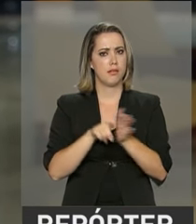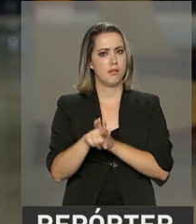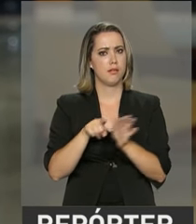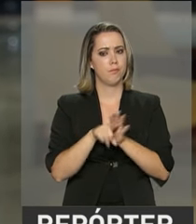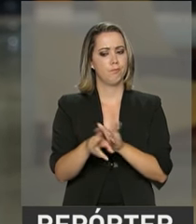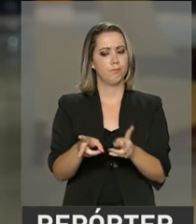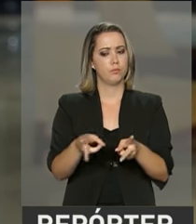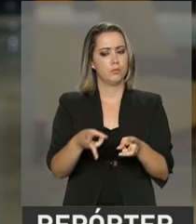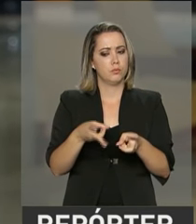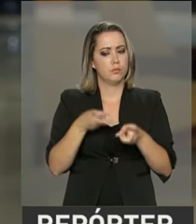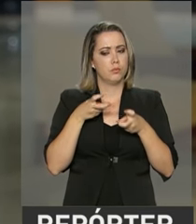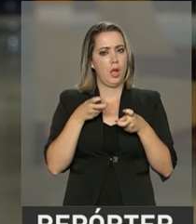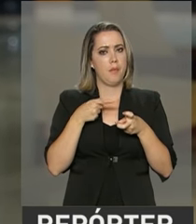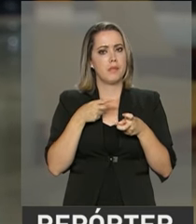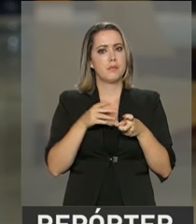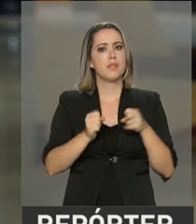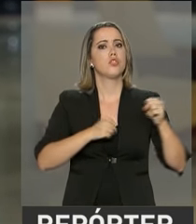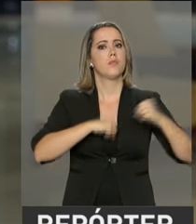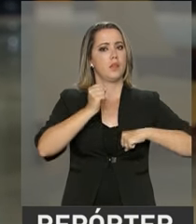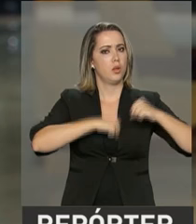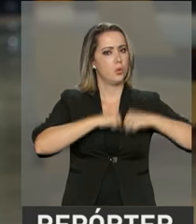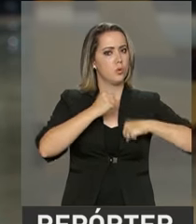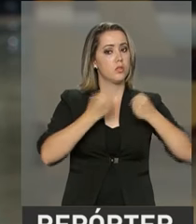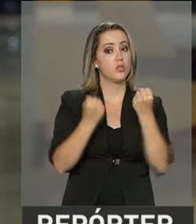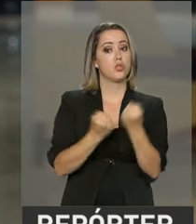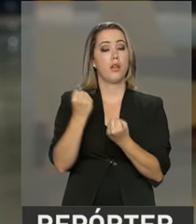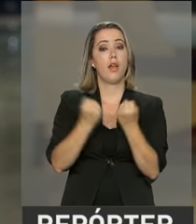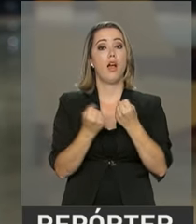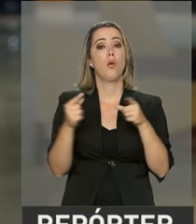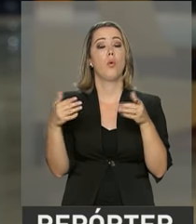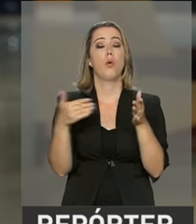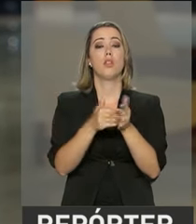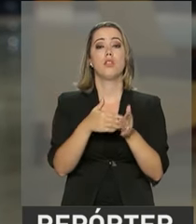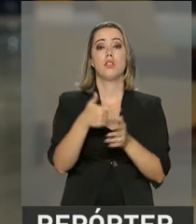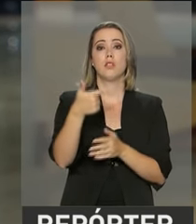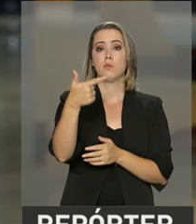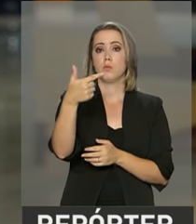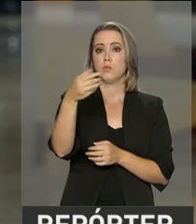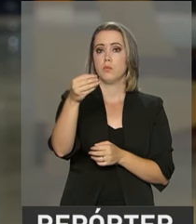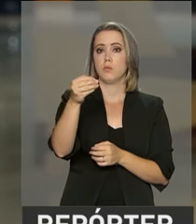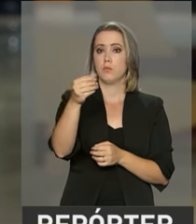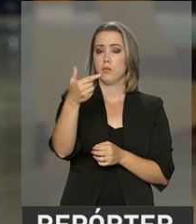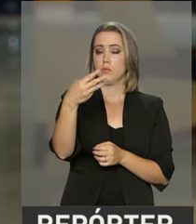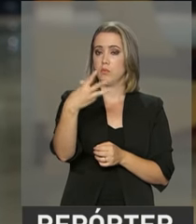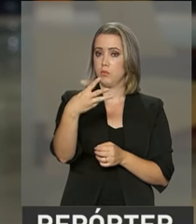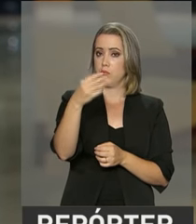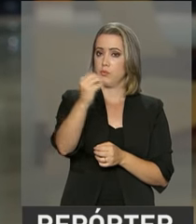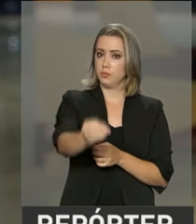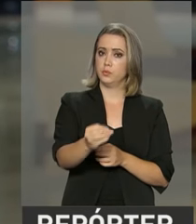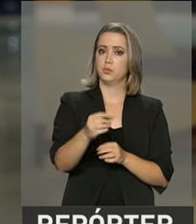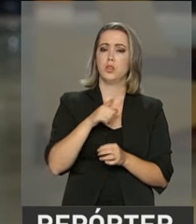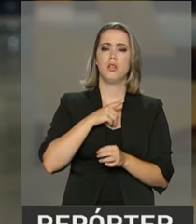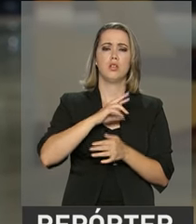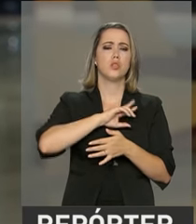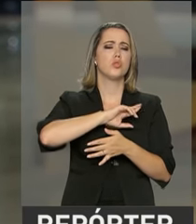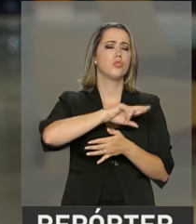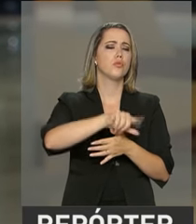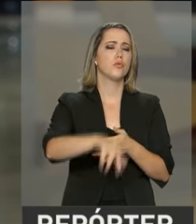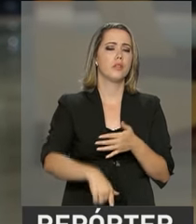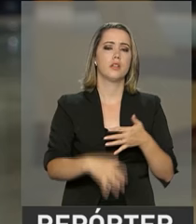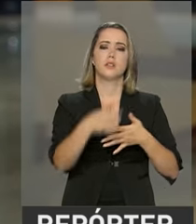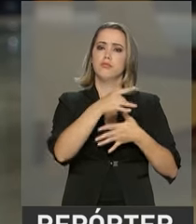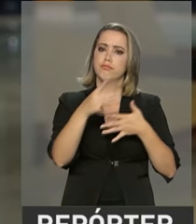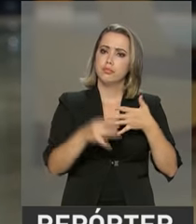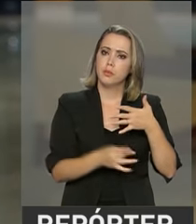perspectiva da indústria automobilística até 2030 entre as propostas estão as melhorias